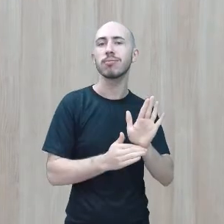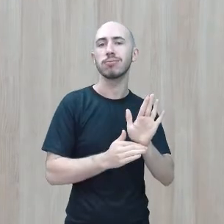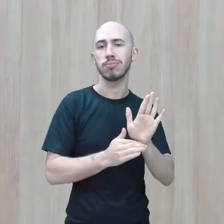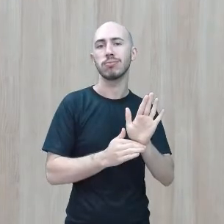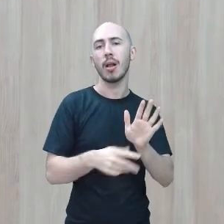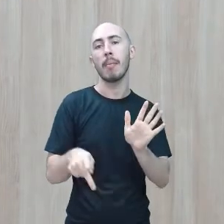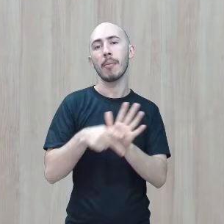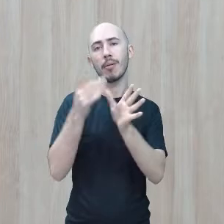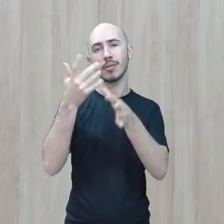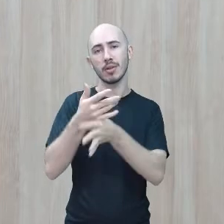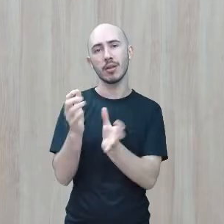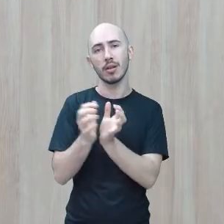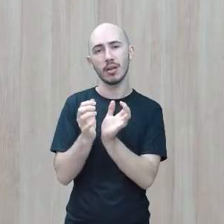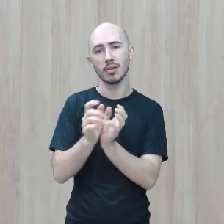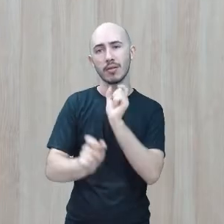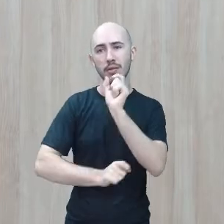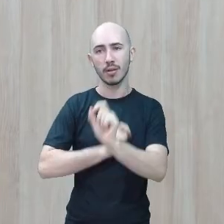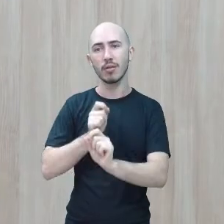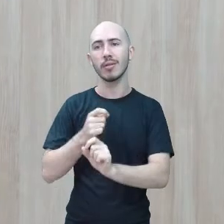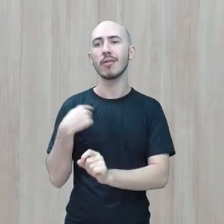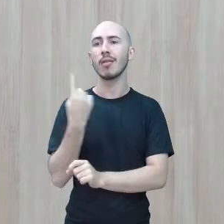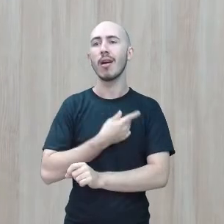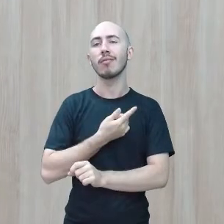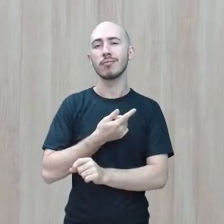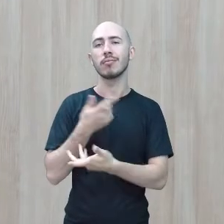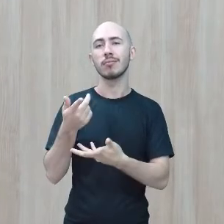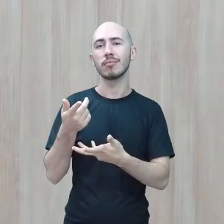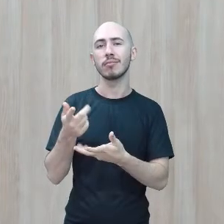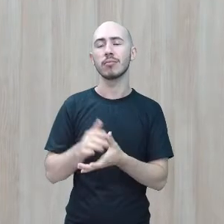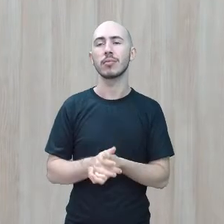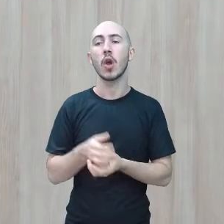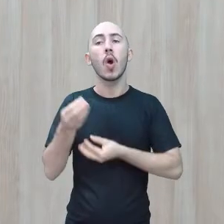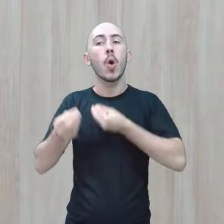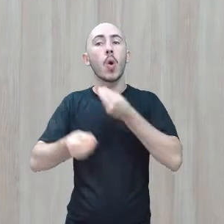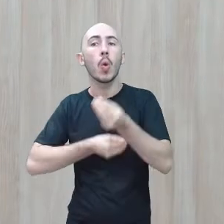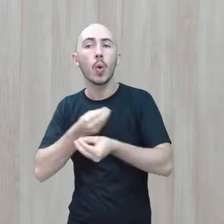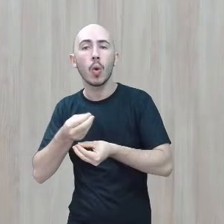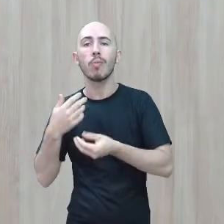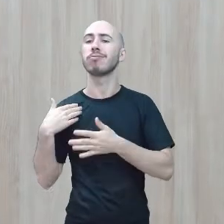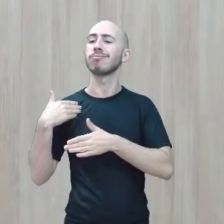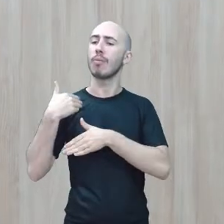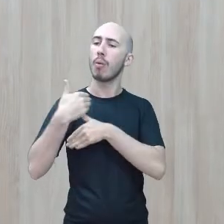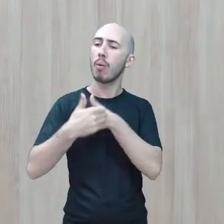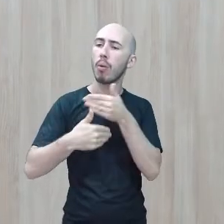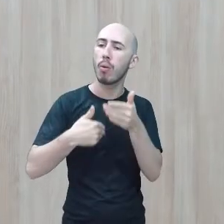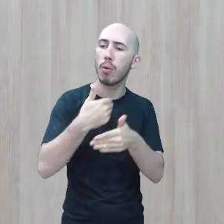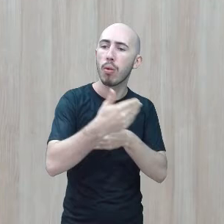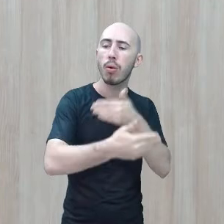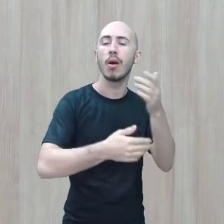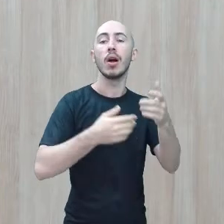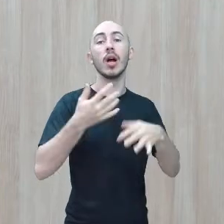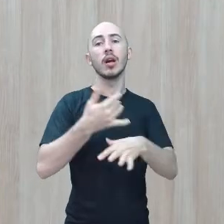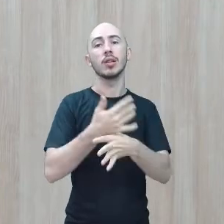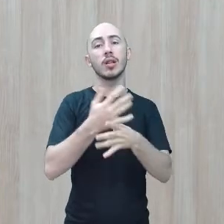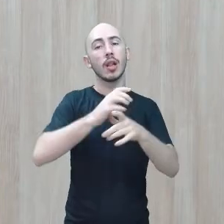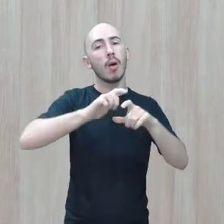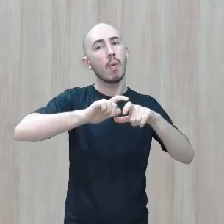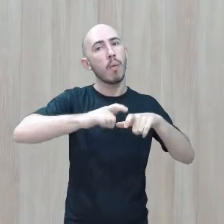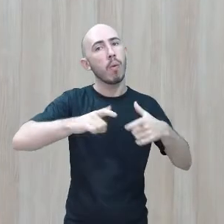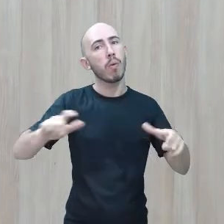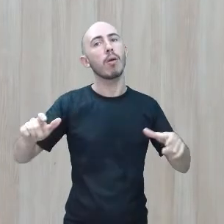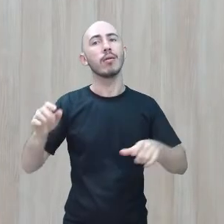seria esse mecanismo justamente para a gente entender o desenvolvimento, o crescimento das cidades